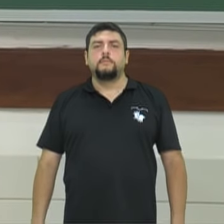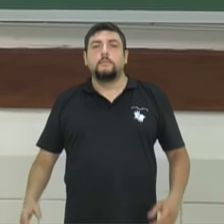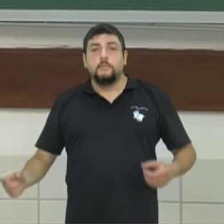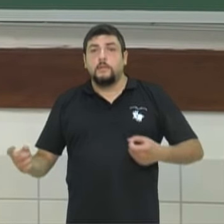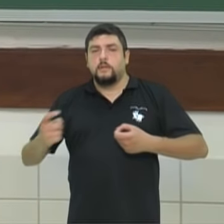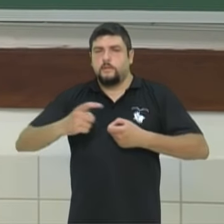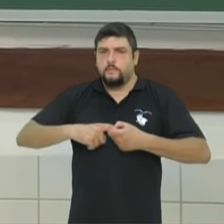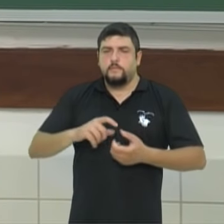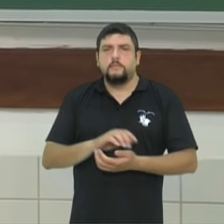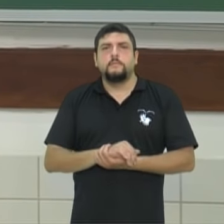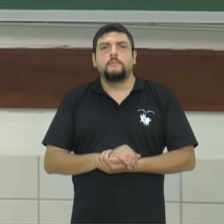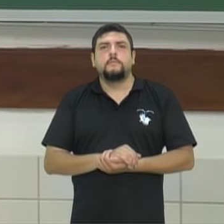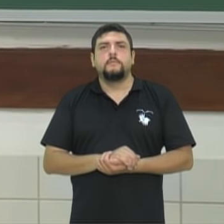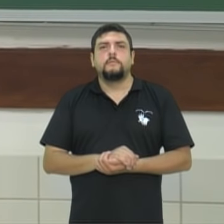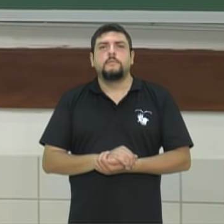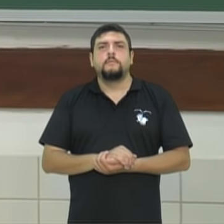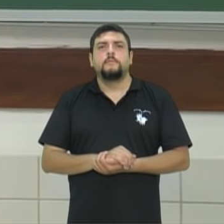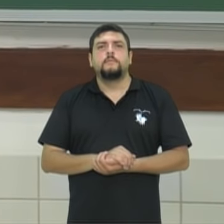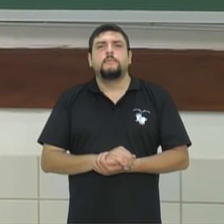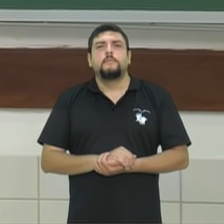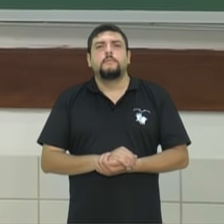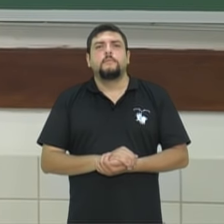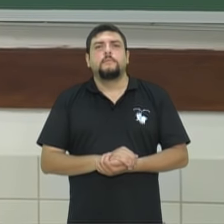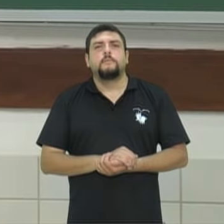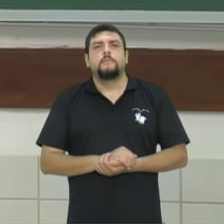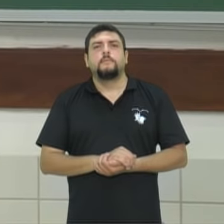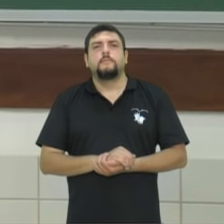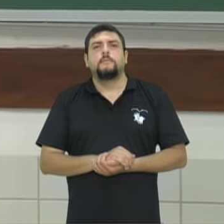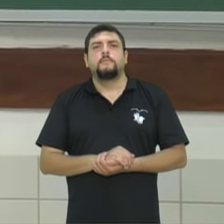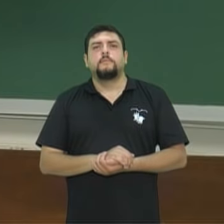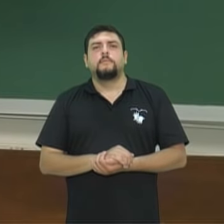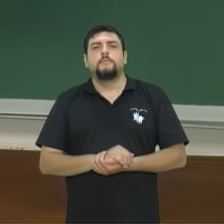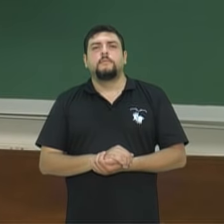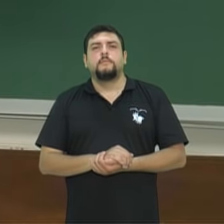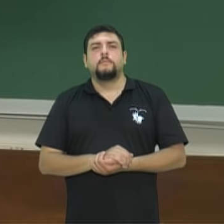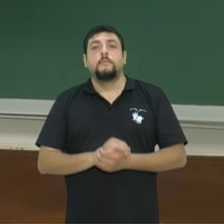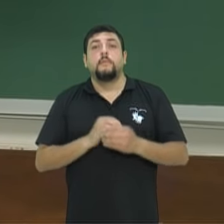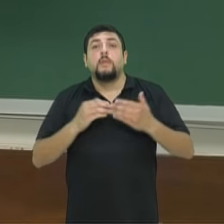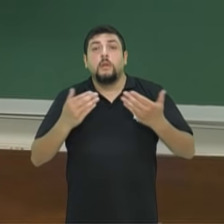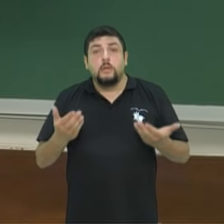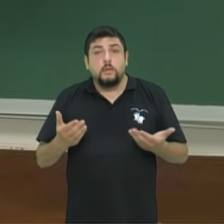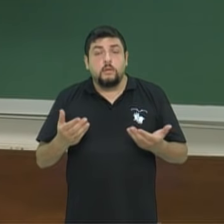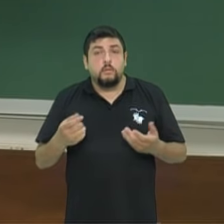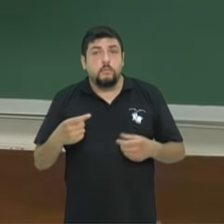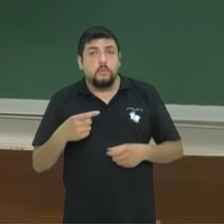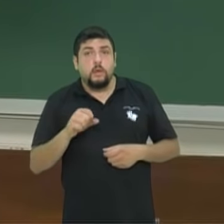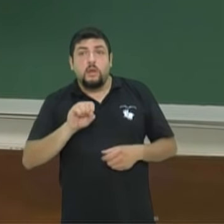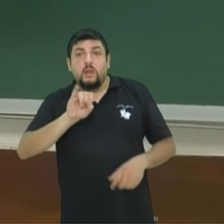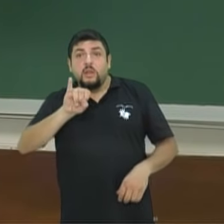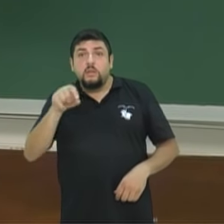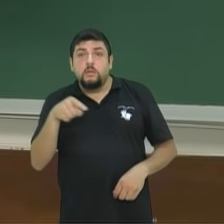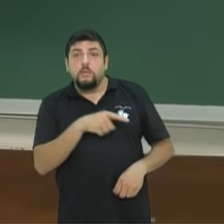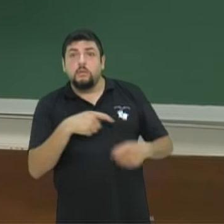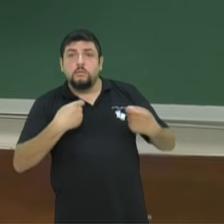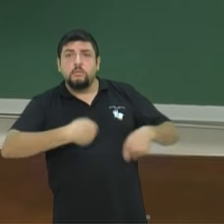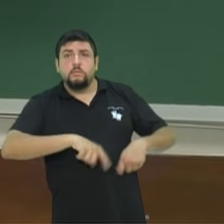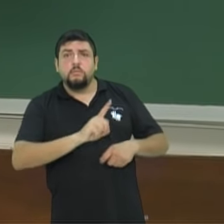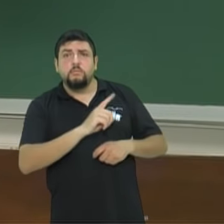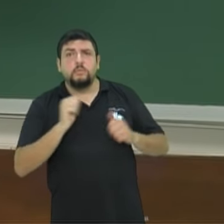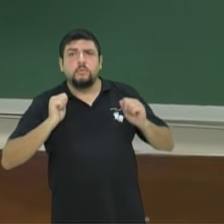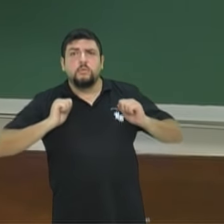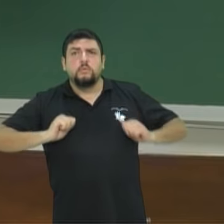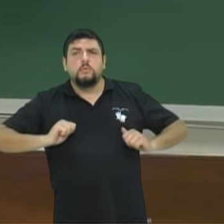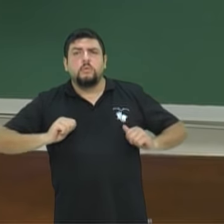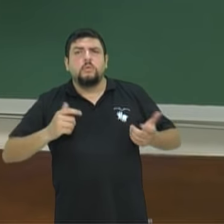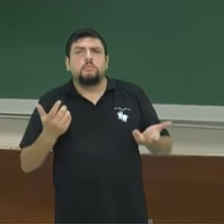Retornando então, pessoal. Então, se não precisa da mochila, né? Isso ficou bem evidenciado ali, né?